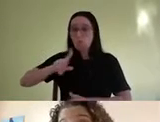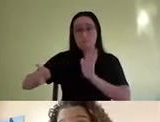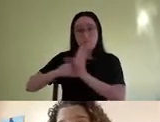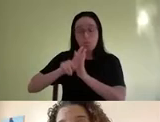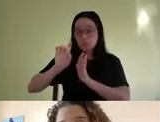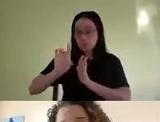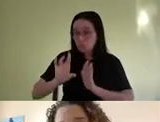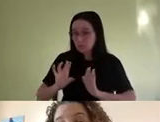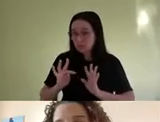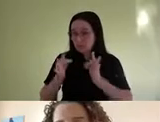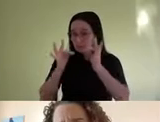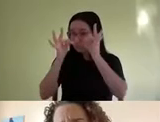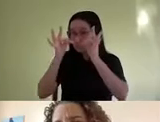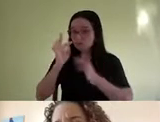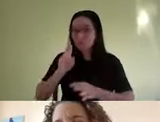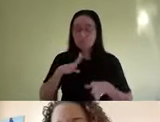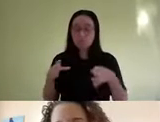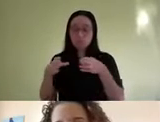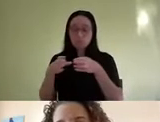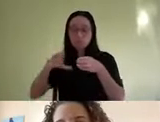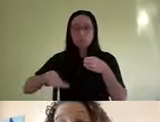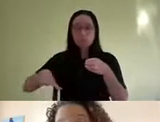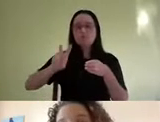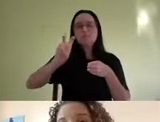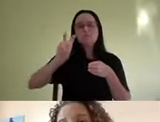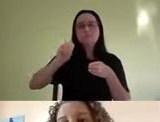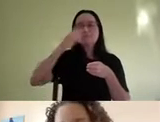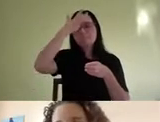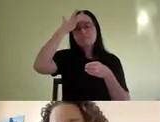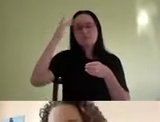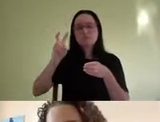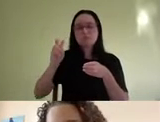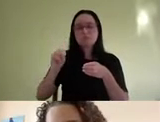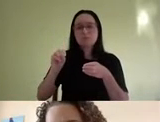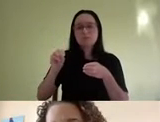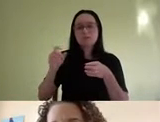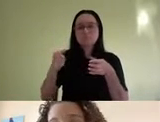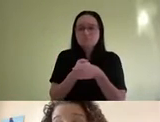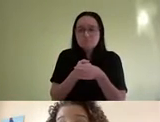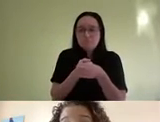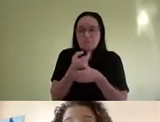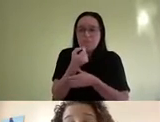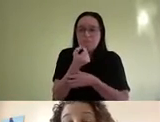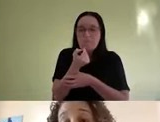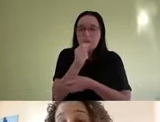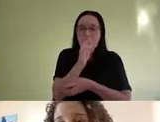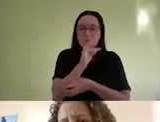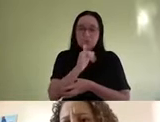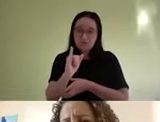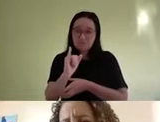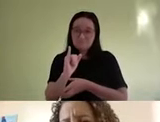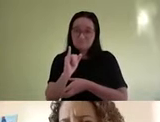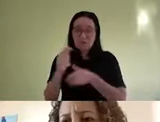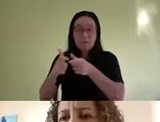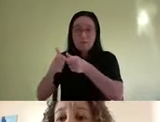para falar a verdade a minha turma de 50 pessoas, o que menos tinha era gente de tecnologia, então tinha muitas pessoas